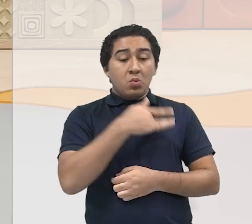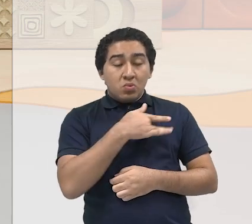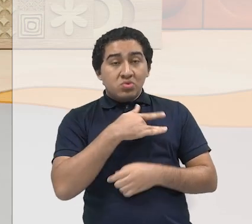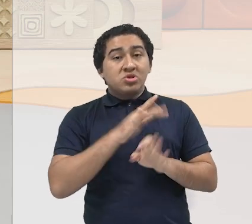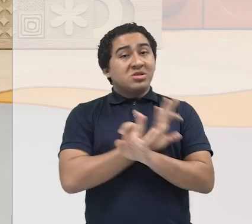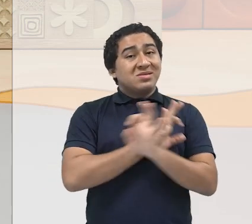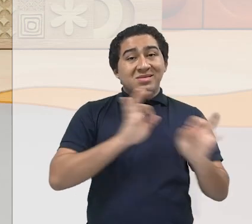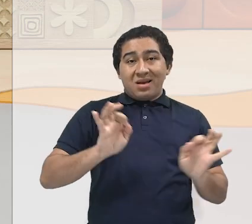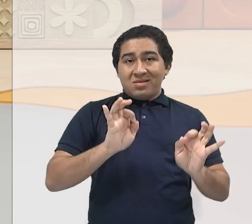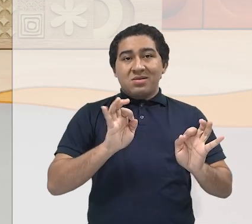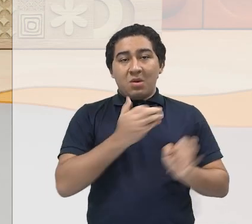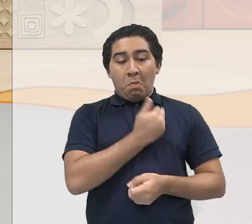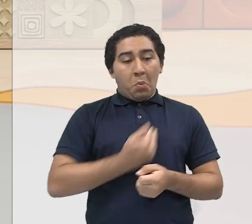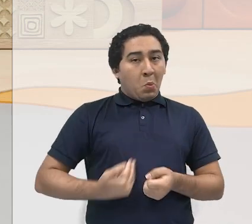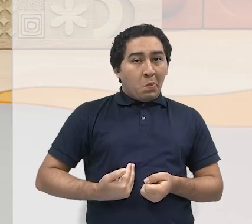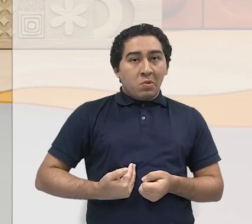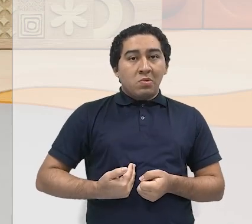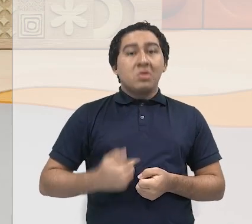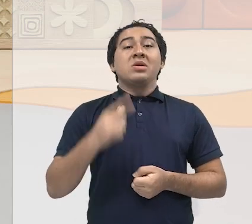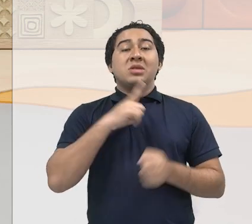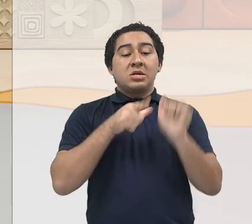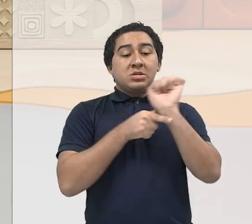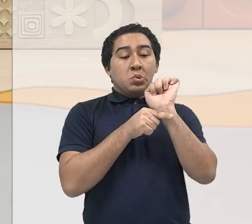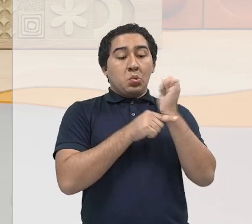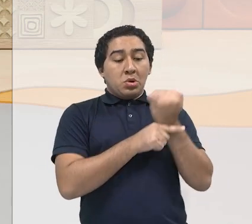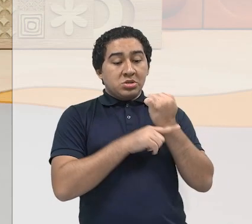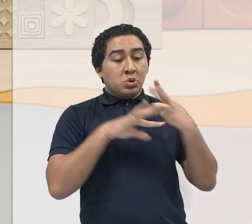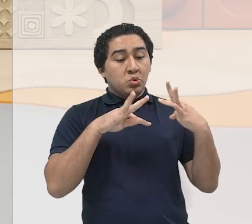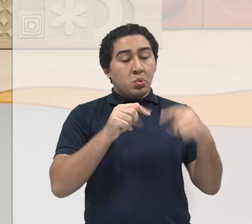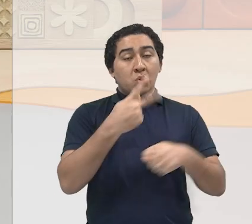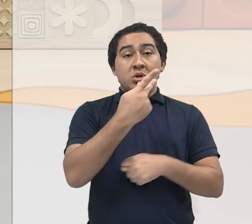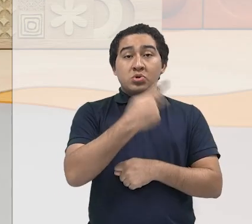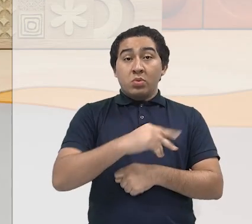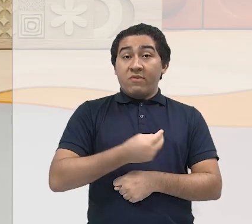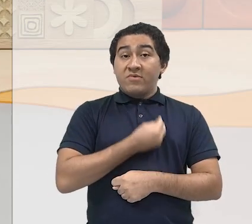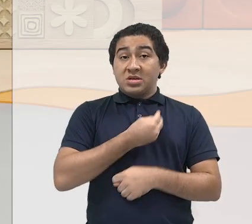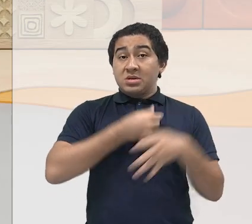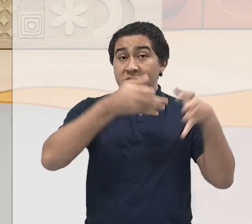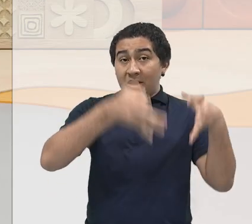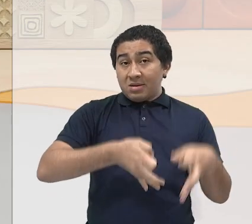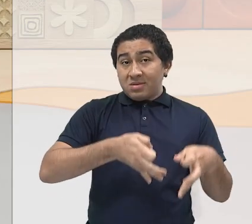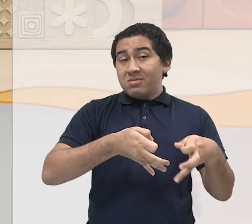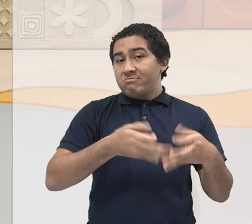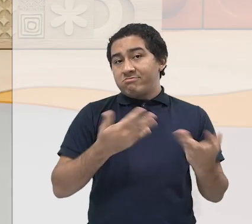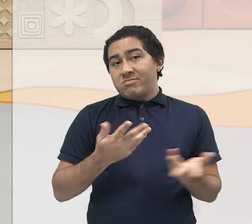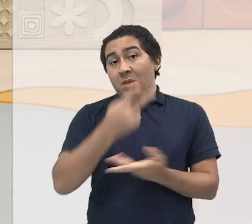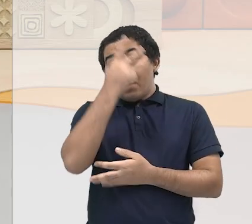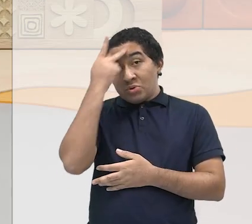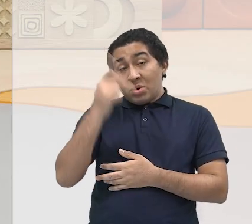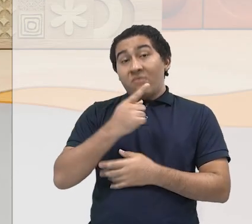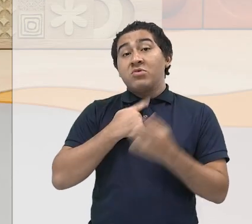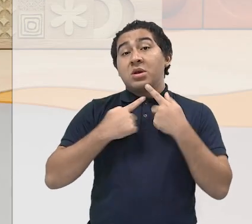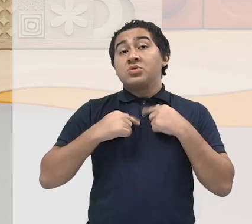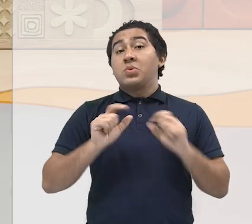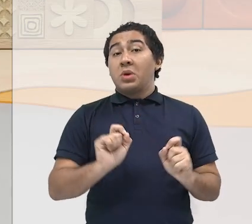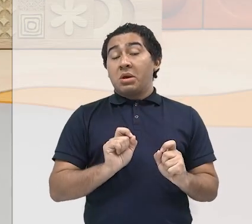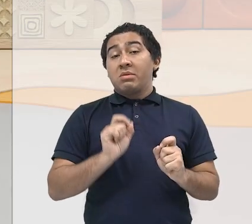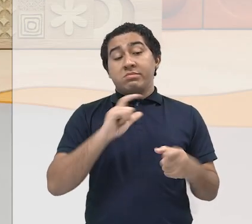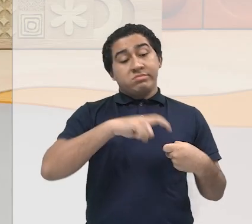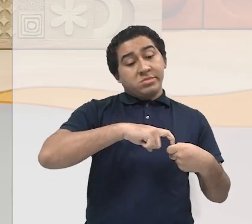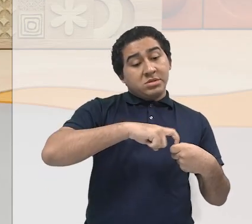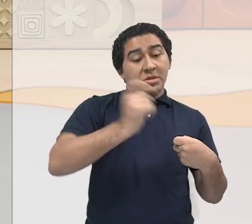acesso aos serviços públicos que lhe garantam, né, o mínimo de uma vida digna, normalmente o que você faz? Você sai